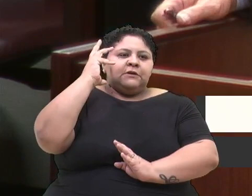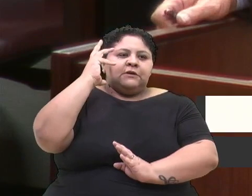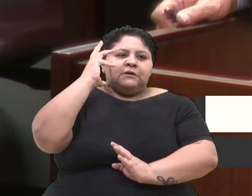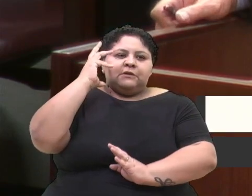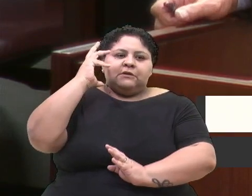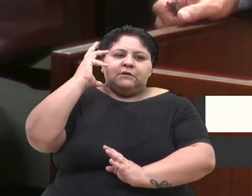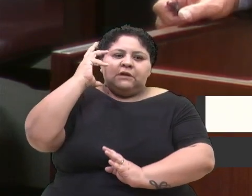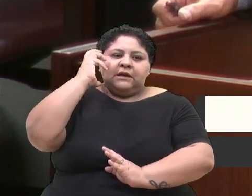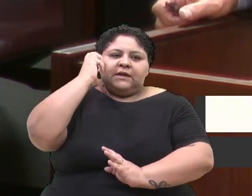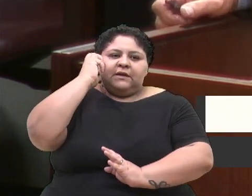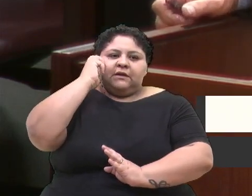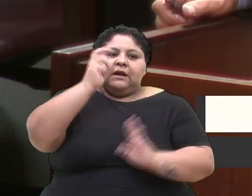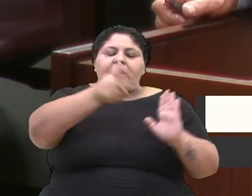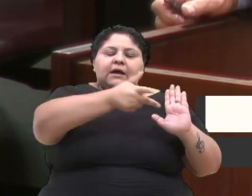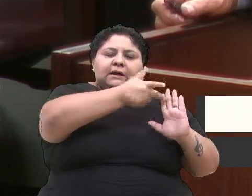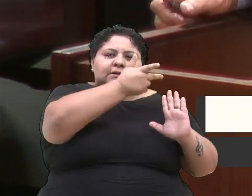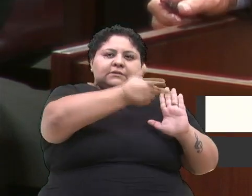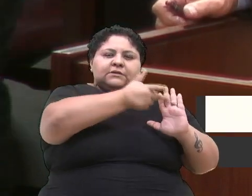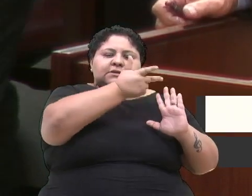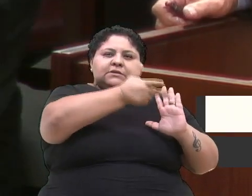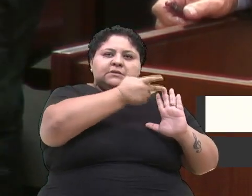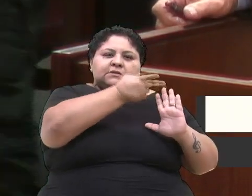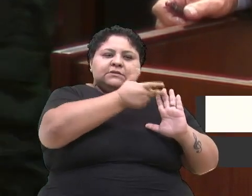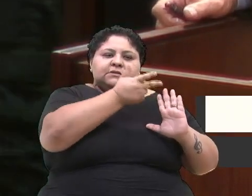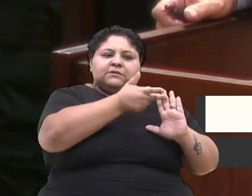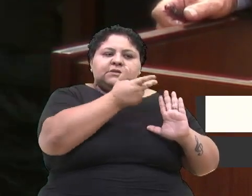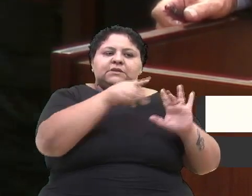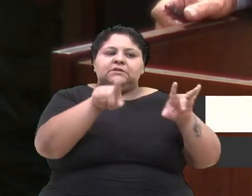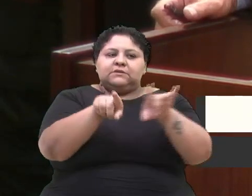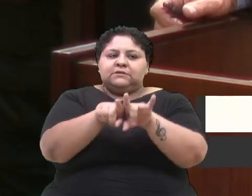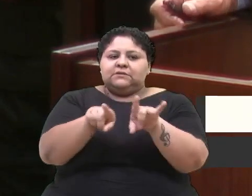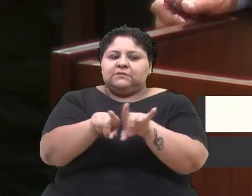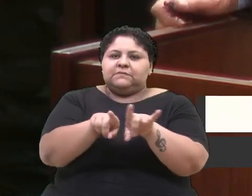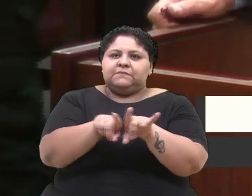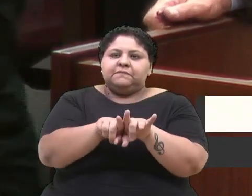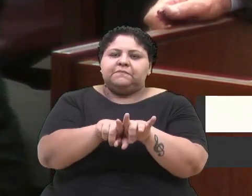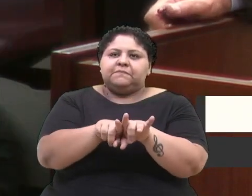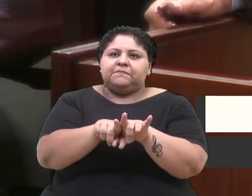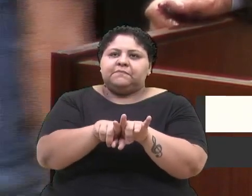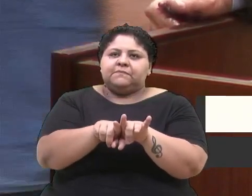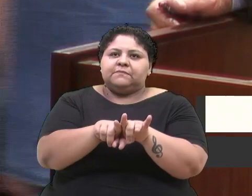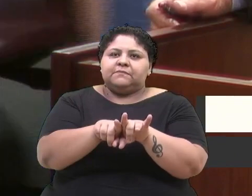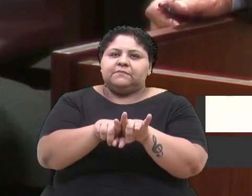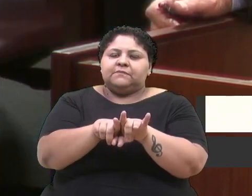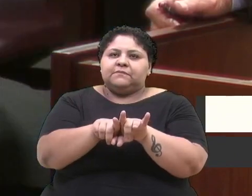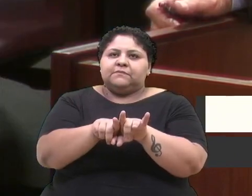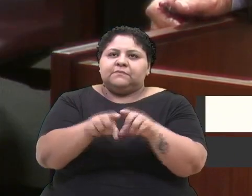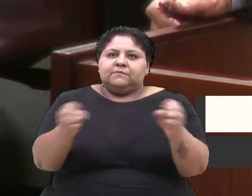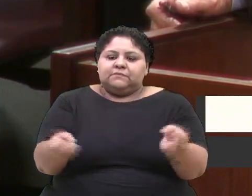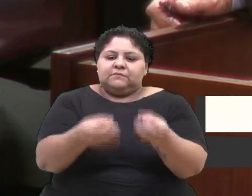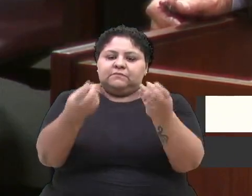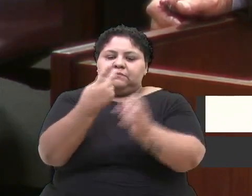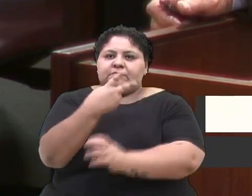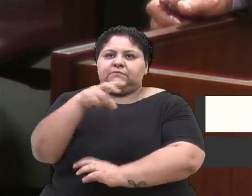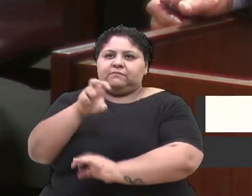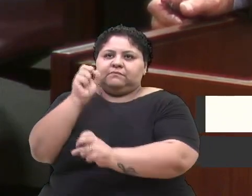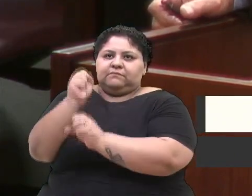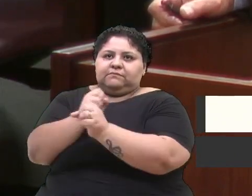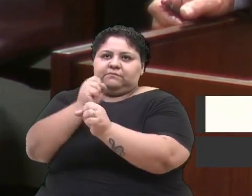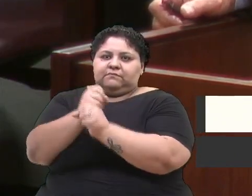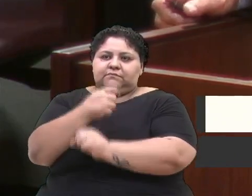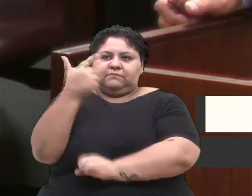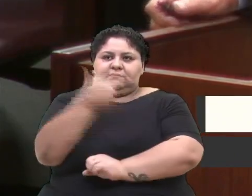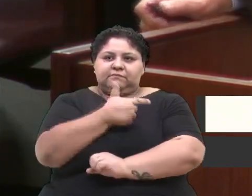que nesta manhã posso fazer esta homenagem para a SEASA, pois celebramos 25 anos da segunda